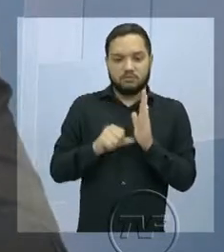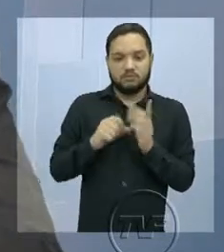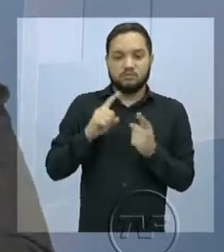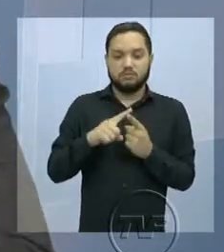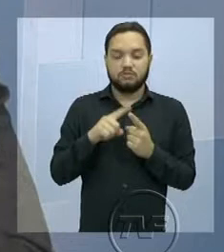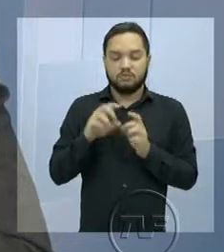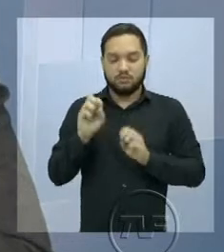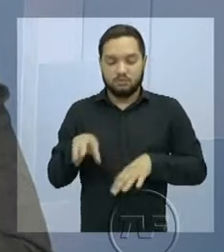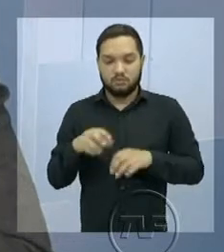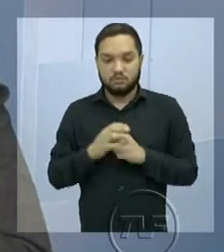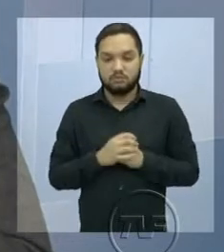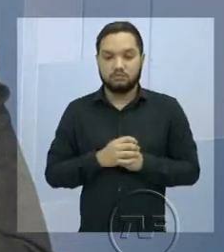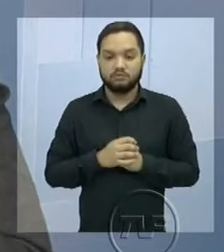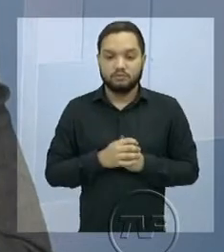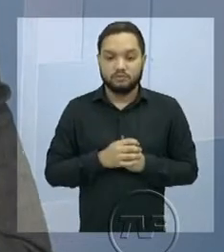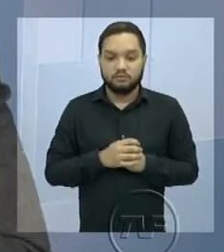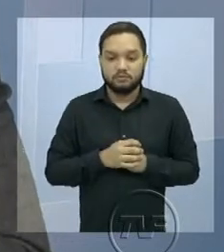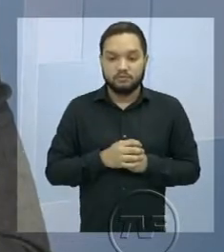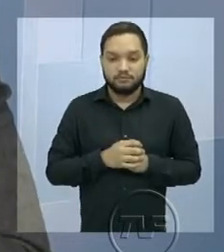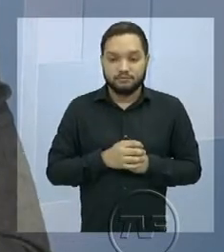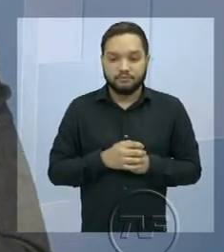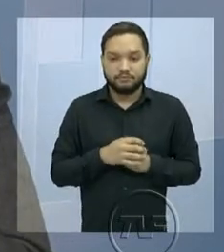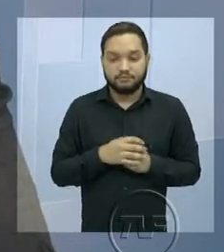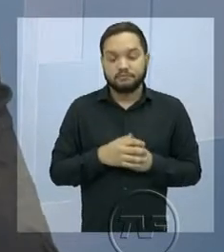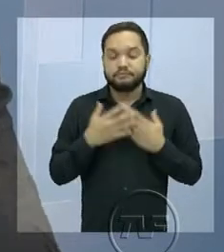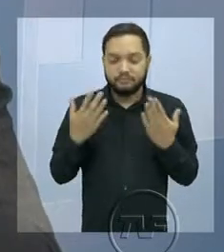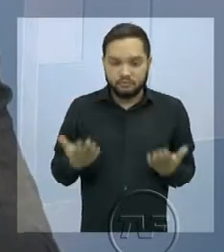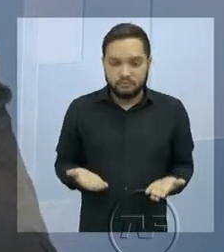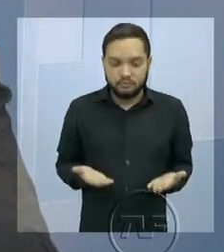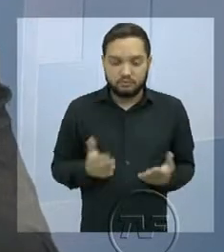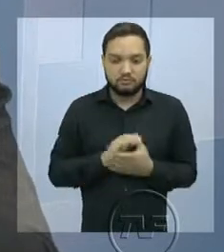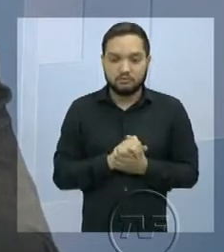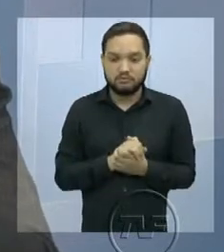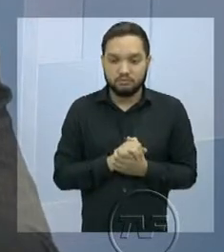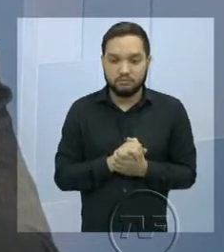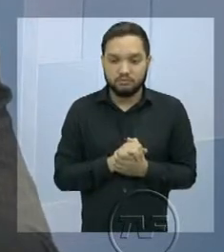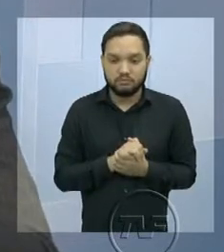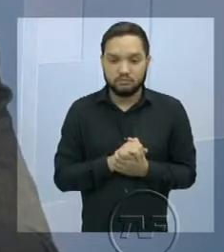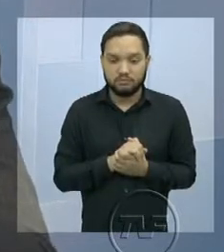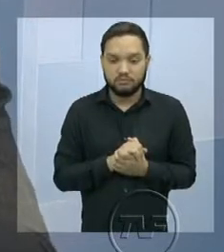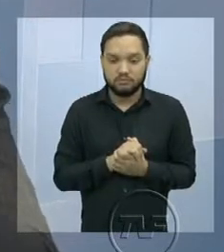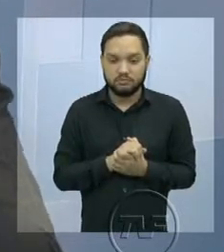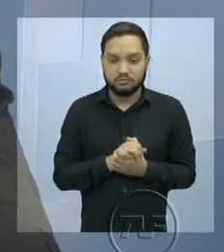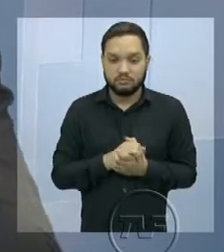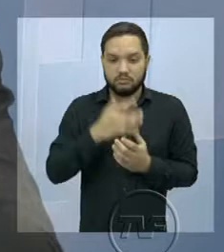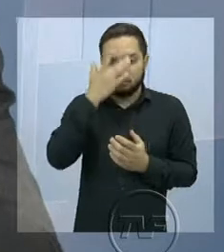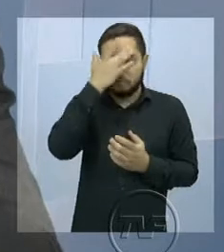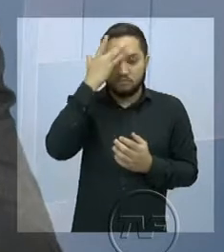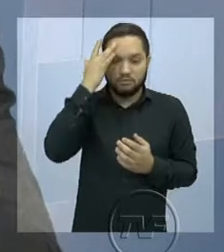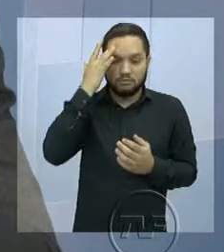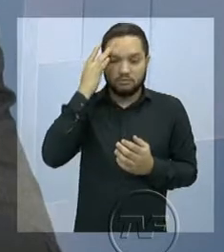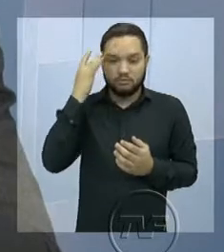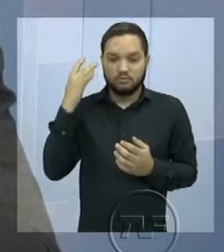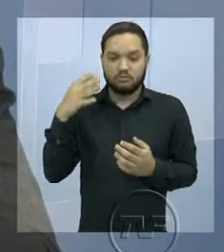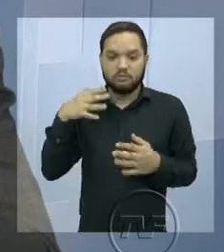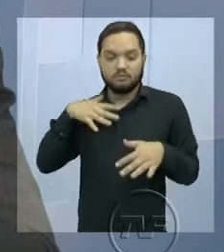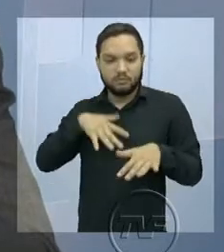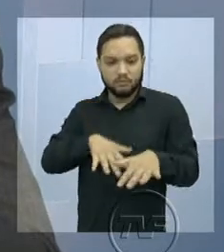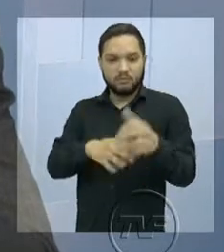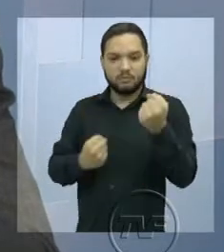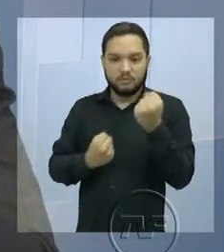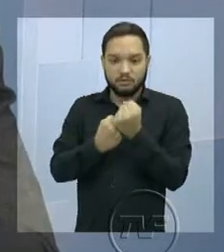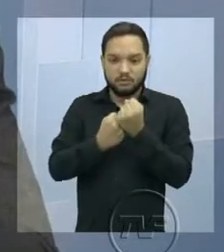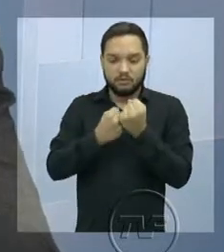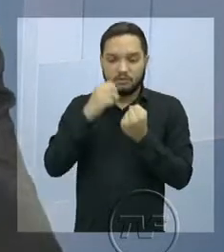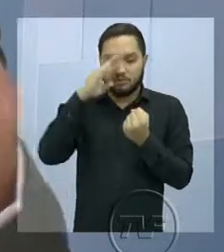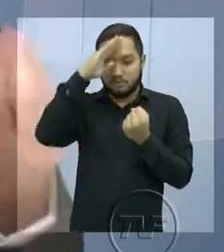chegar, telespectador e Paulo? Eu quero dizer o seguinte, que muitos que desceram a favor do governo Jair Bolsonaro são a